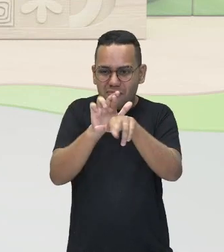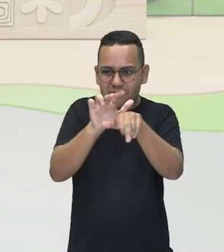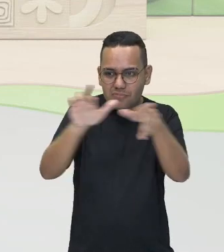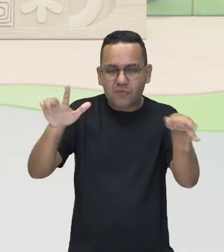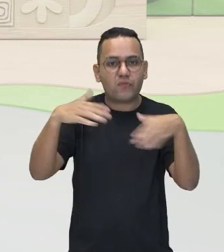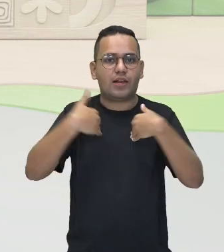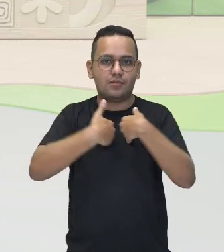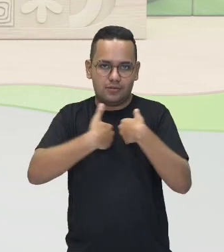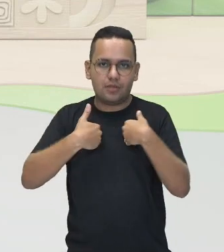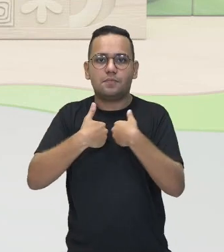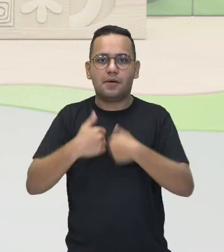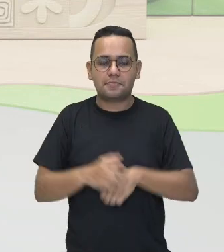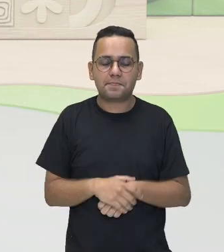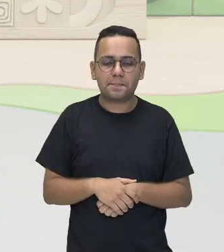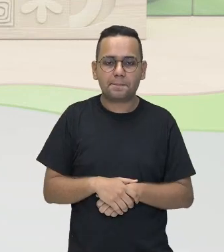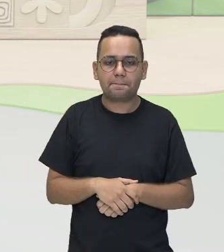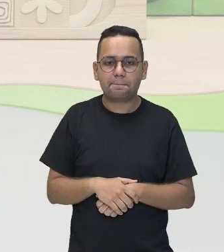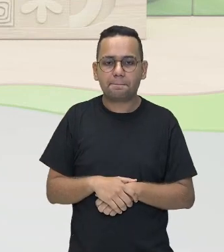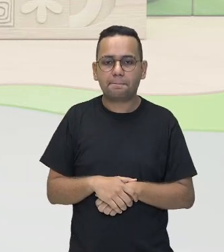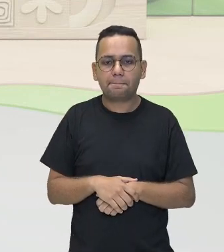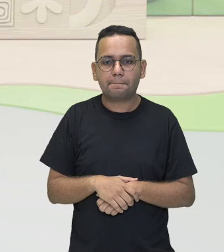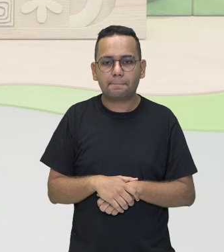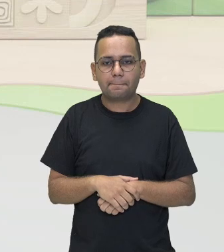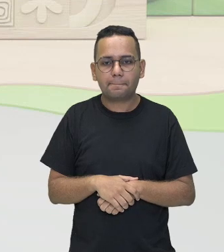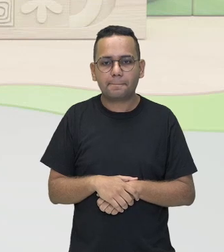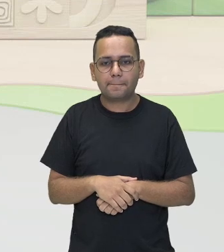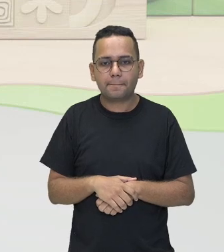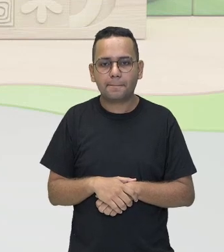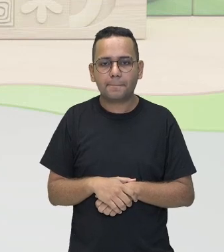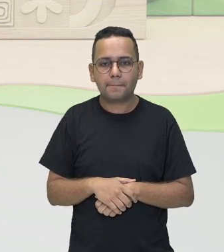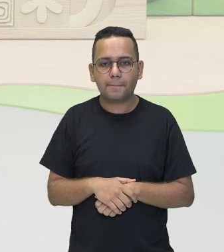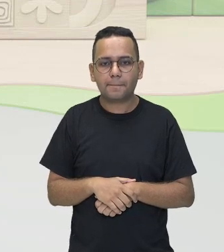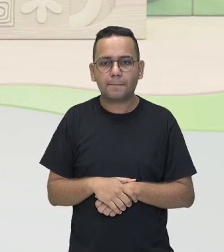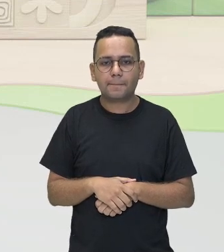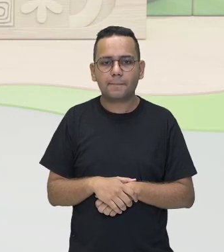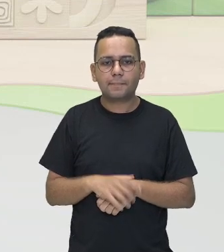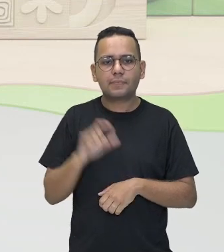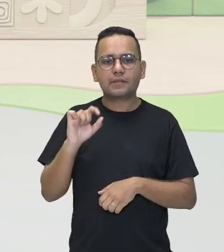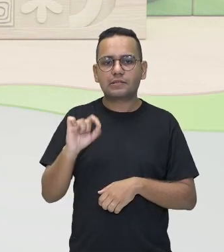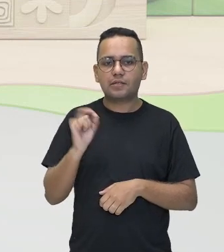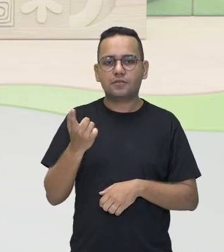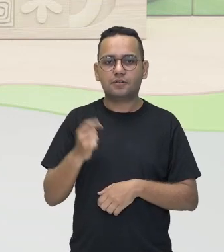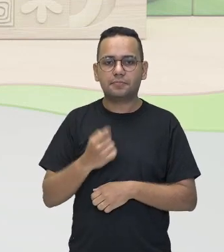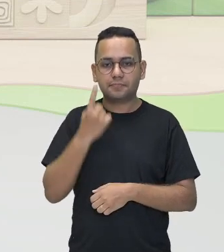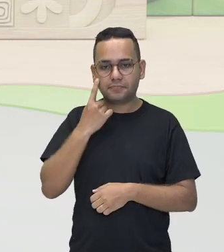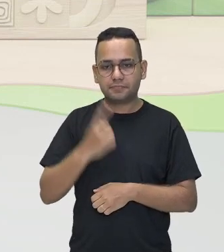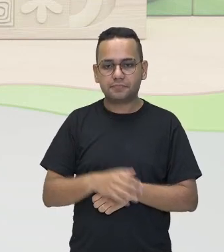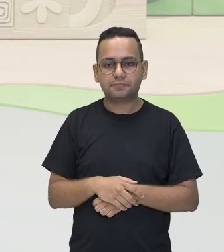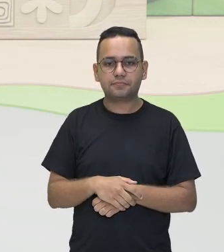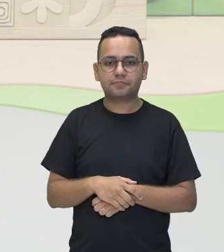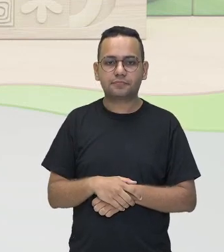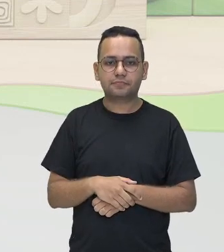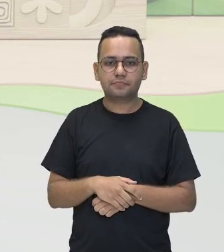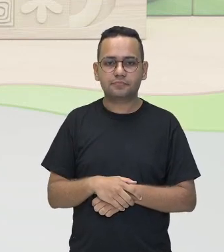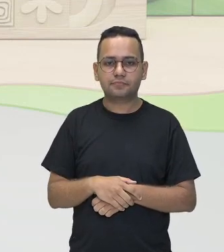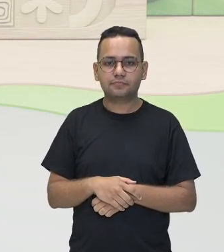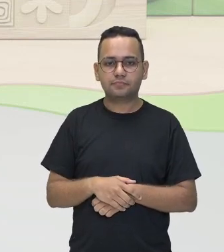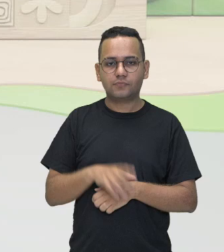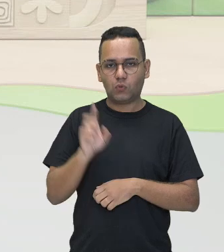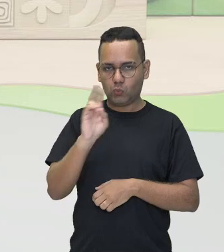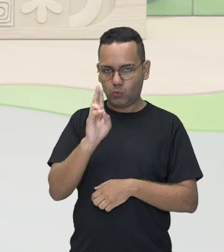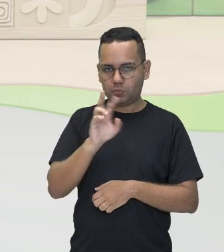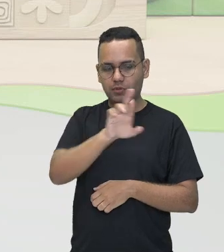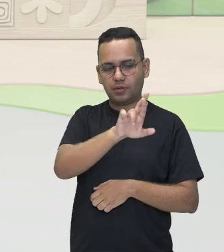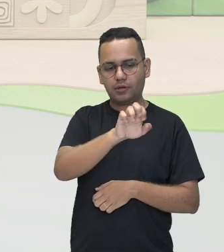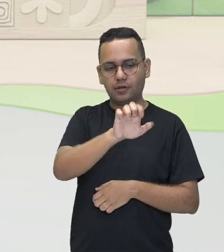essa interação que ocorre entre os organismos vivos, a gente chama de relações ecológicas,